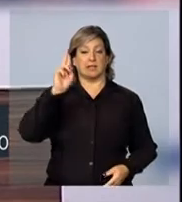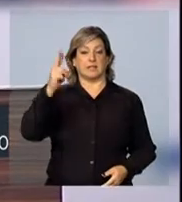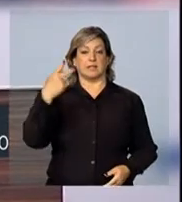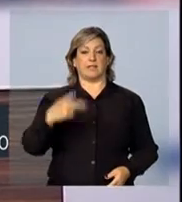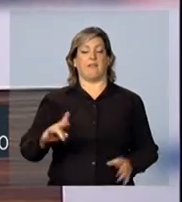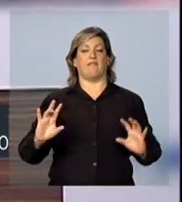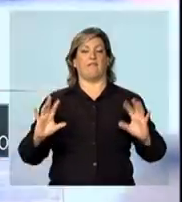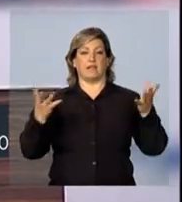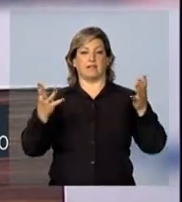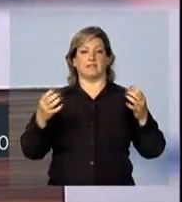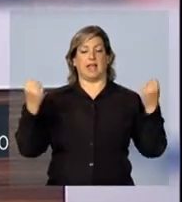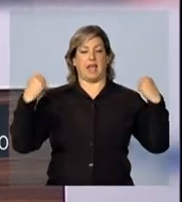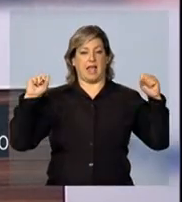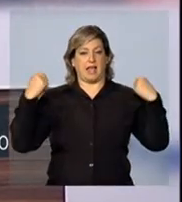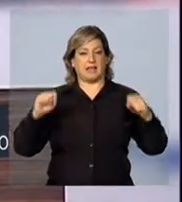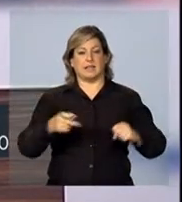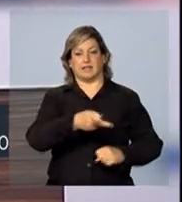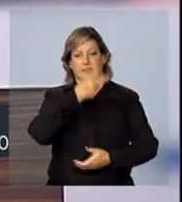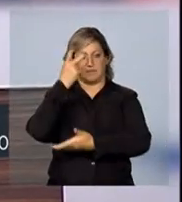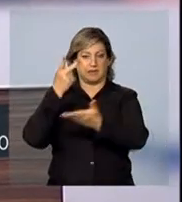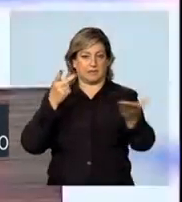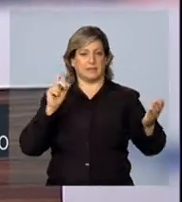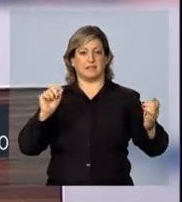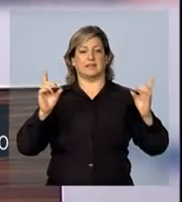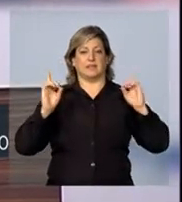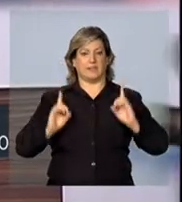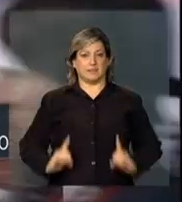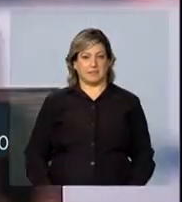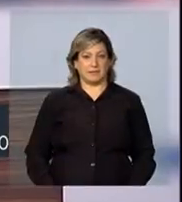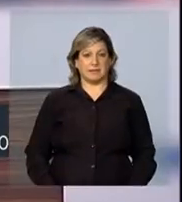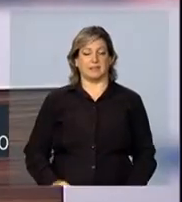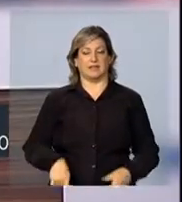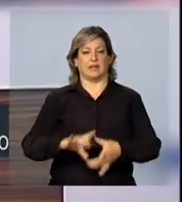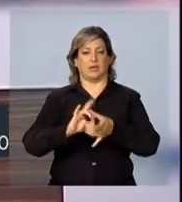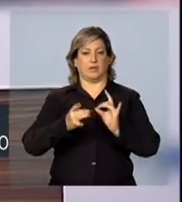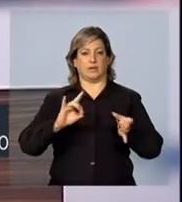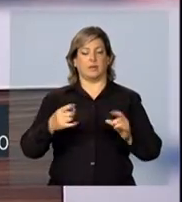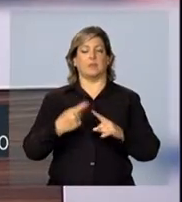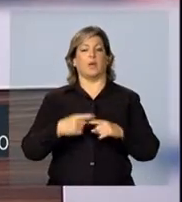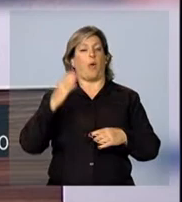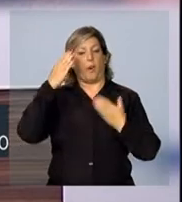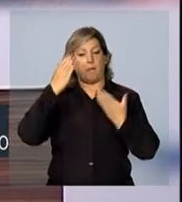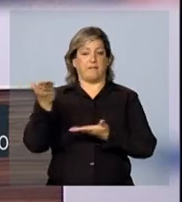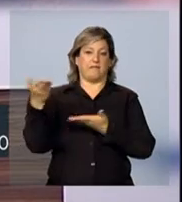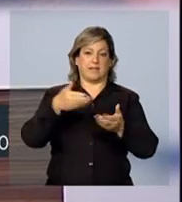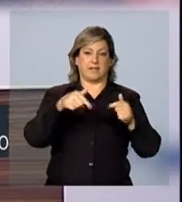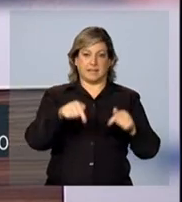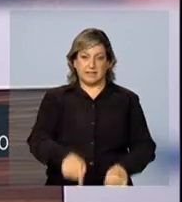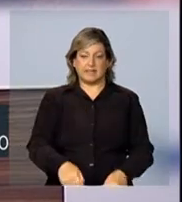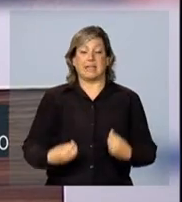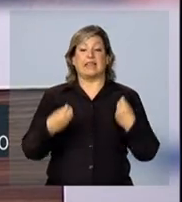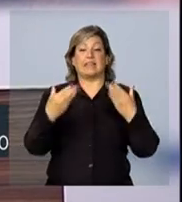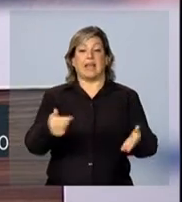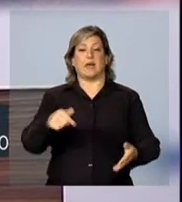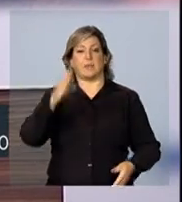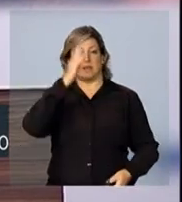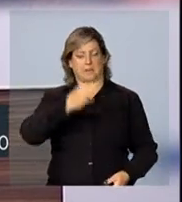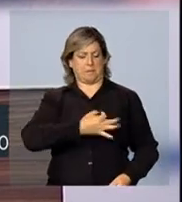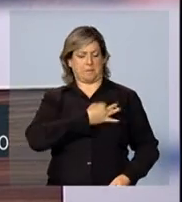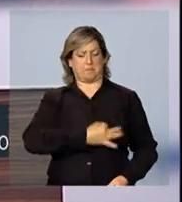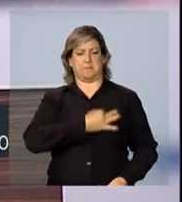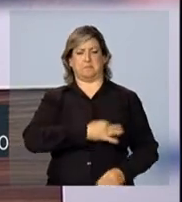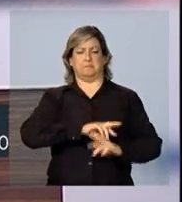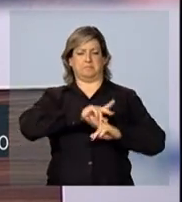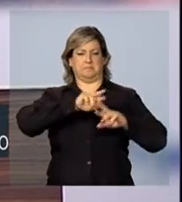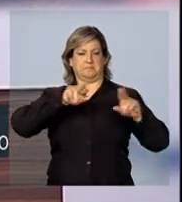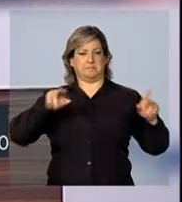atletas paralímpicos obrigada por estarem presente obrigada por trazerem para o Brasil medalhas